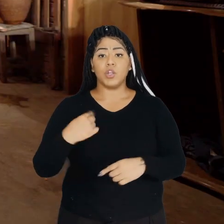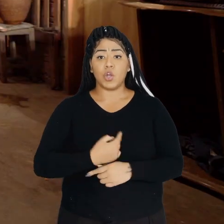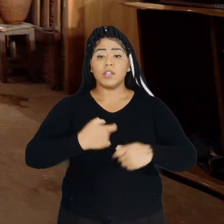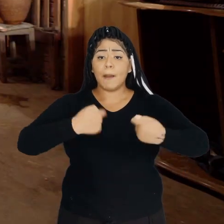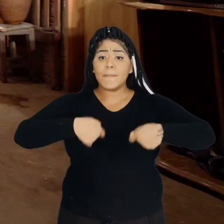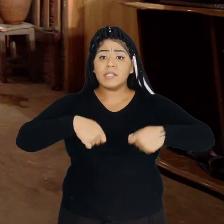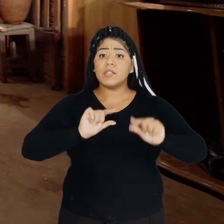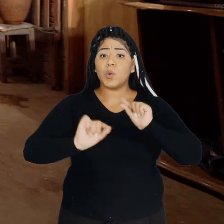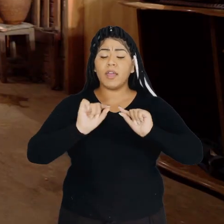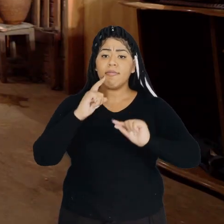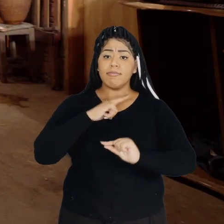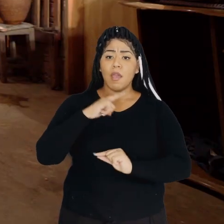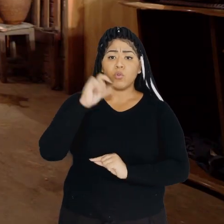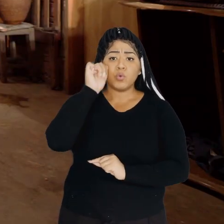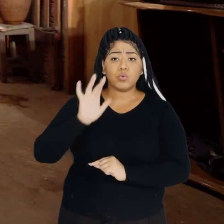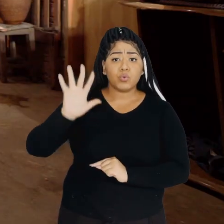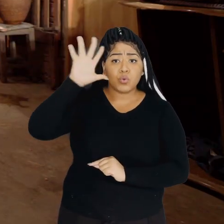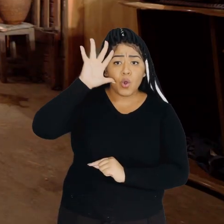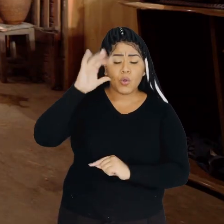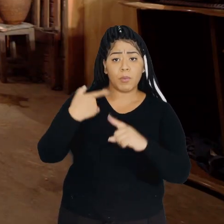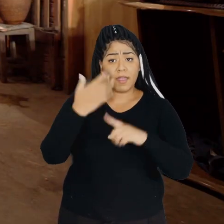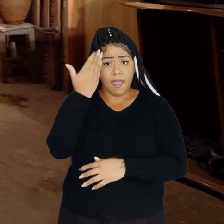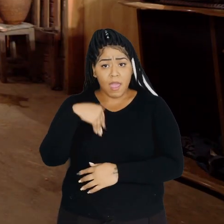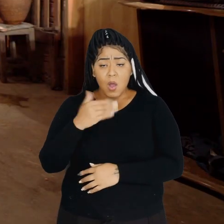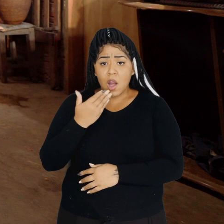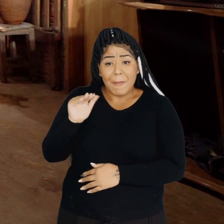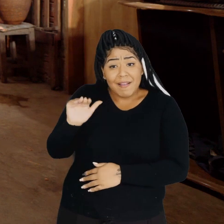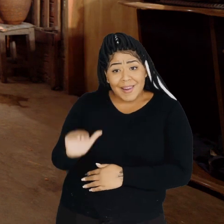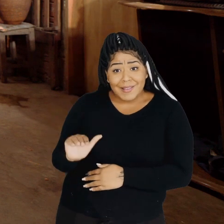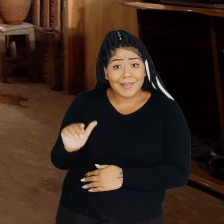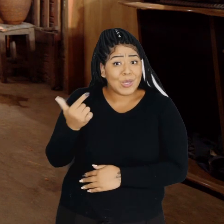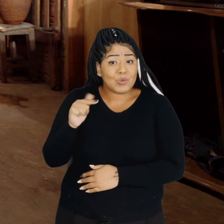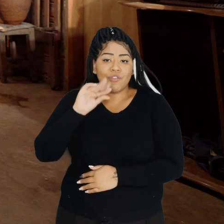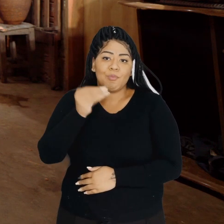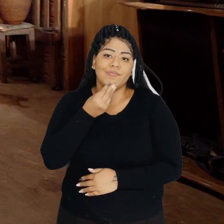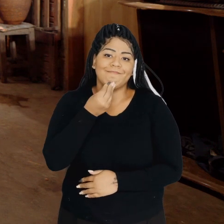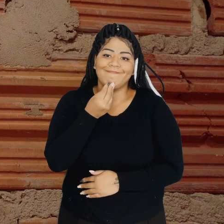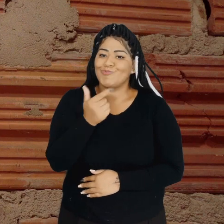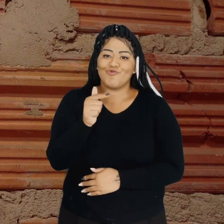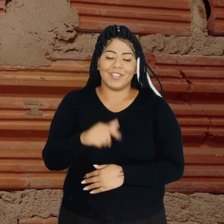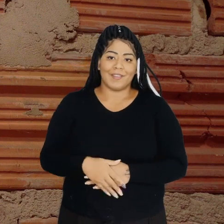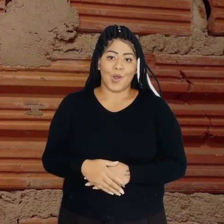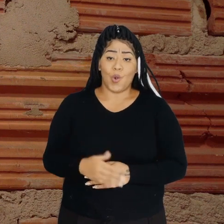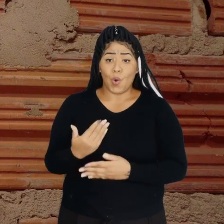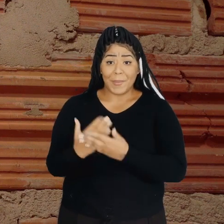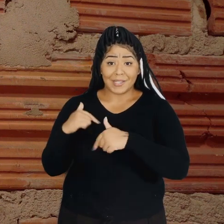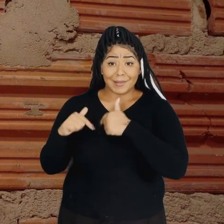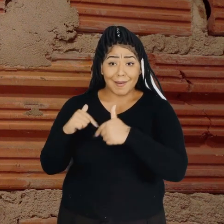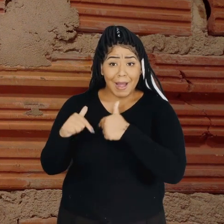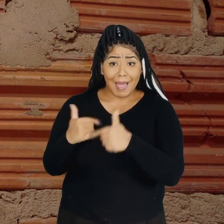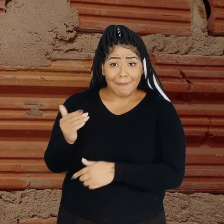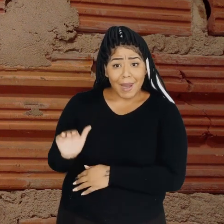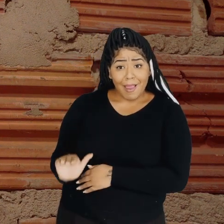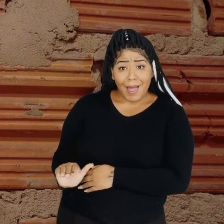gente tem que correr atrás do nosso sonho, porque eu fui uma criança que eu não tive essa oportunidade. Comecei a trabalhar